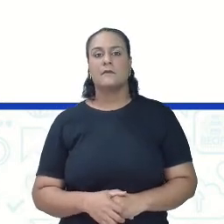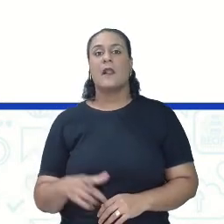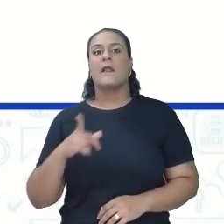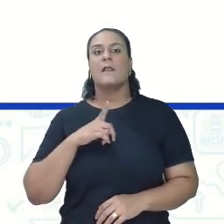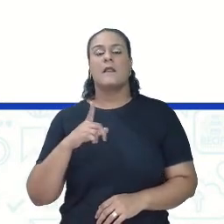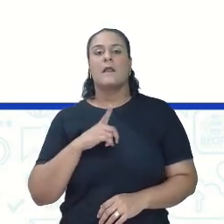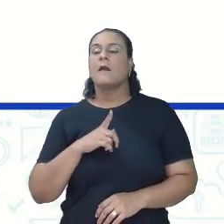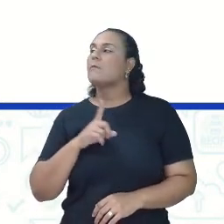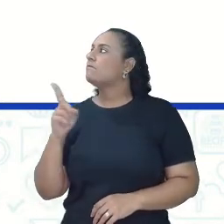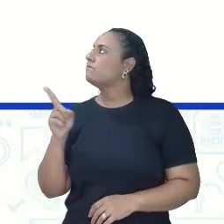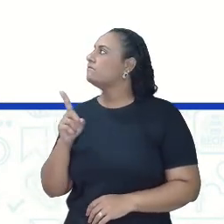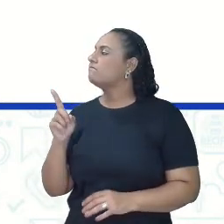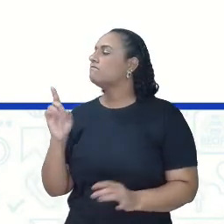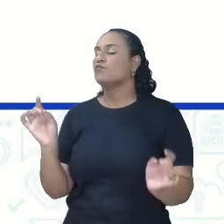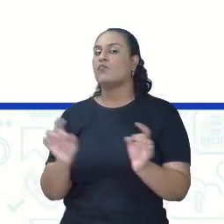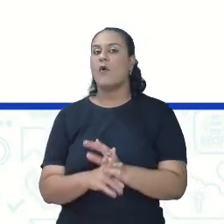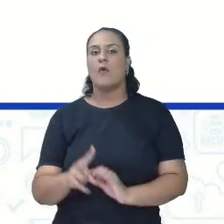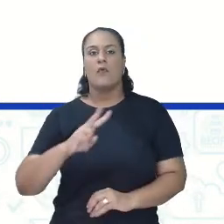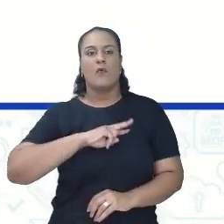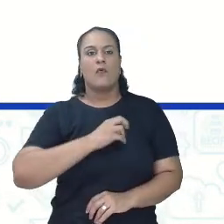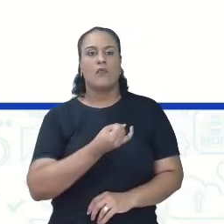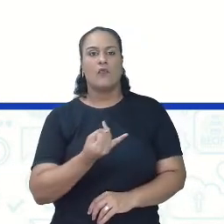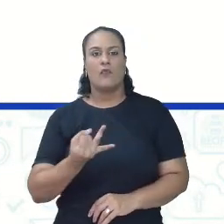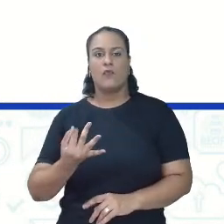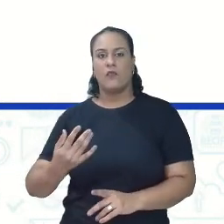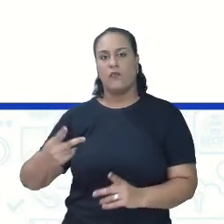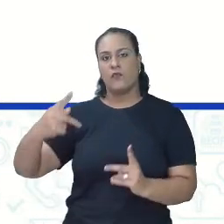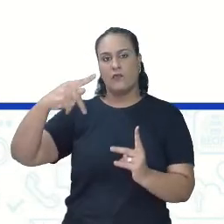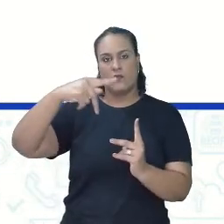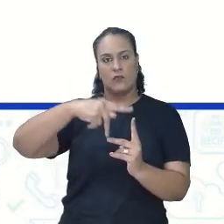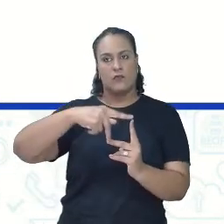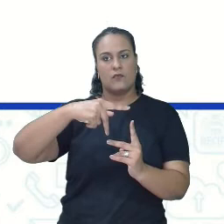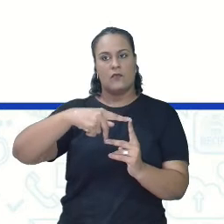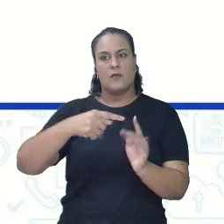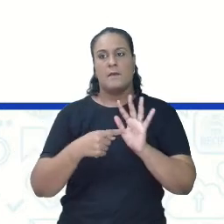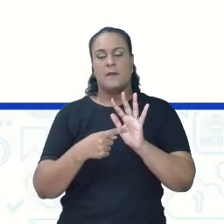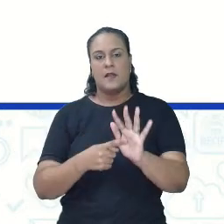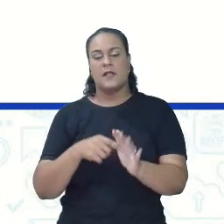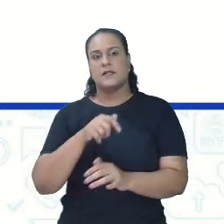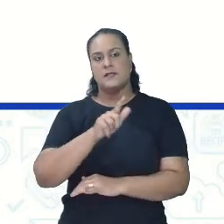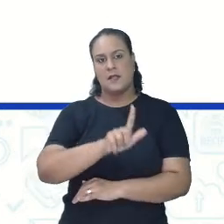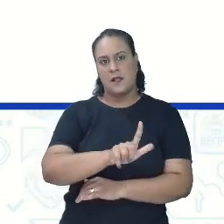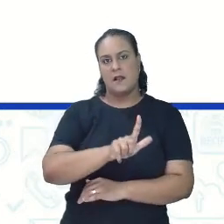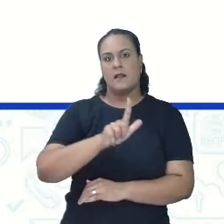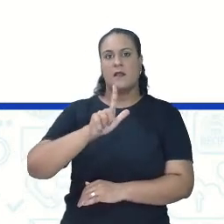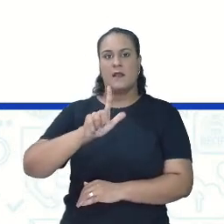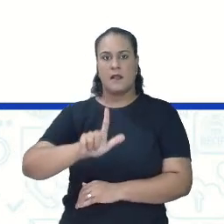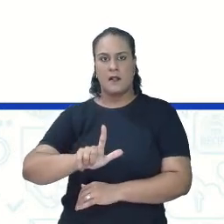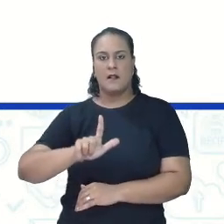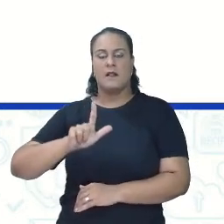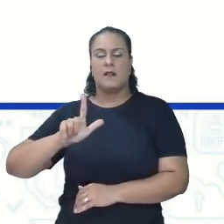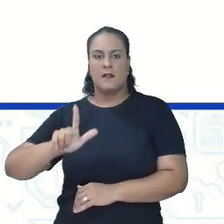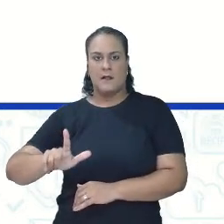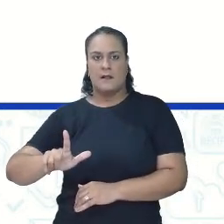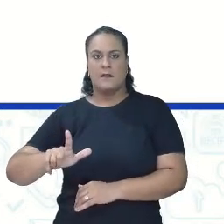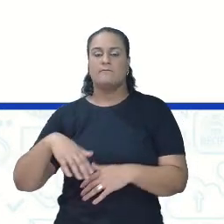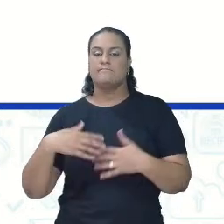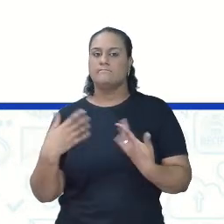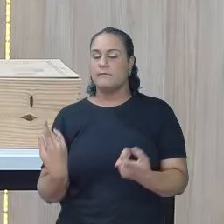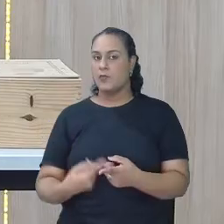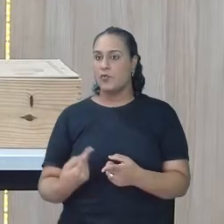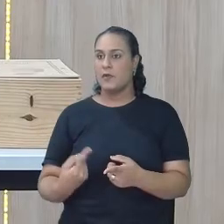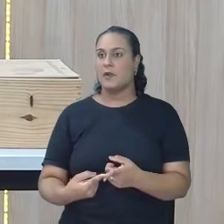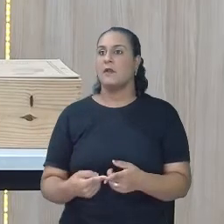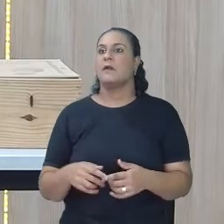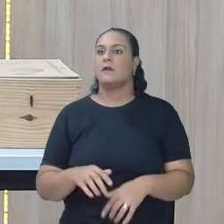essa formalização do volume do cubo, aparece a letra L aí 3 vezes, uma vez que o valor desse